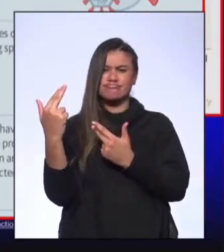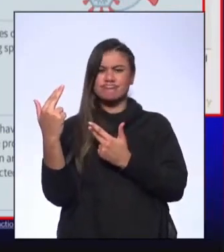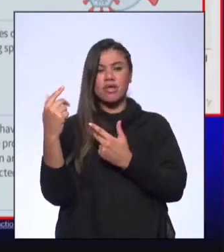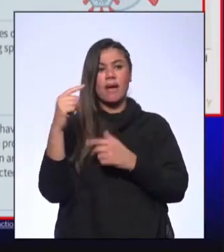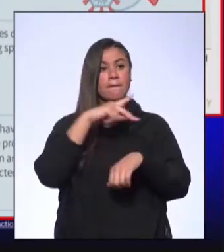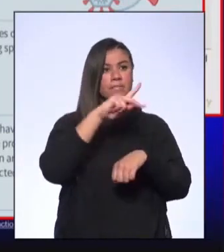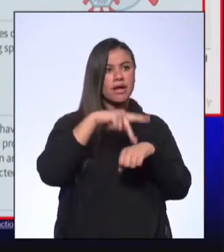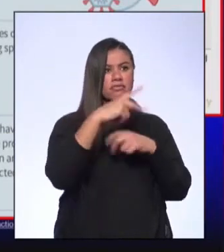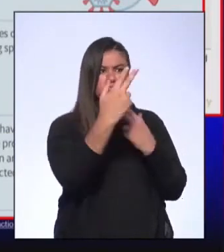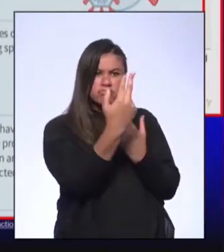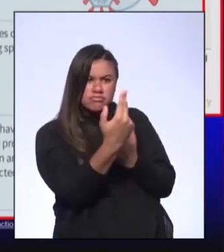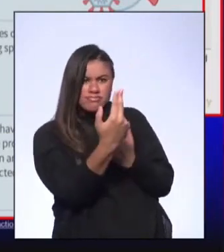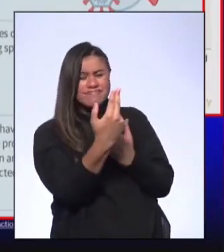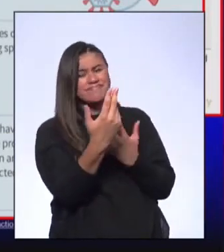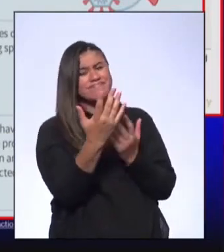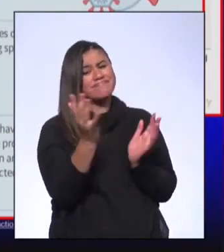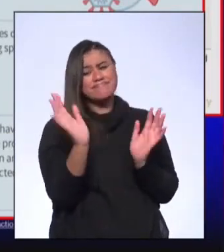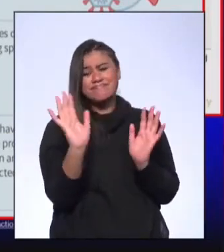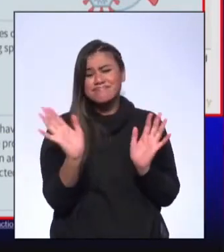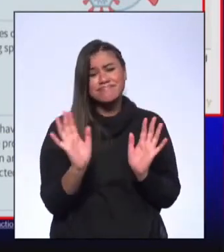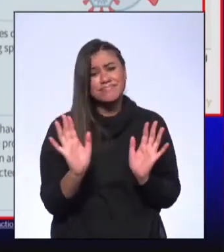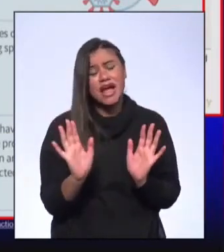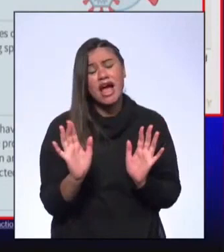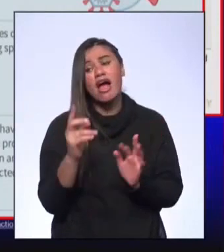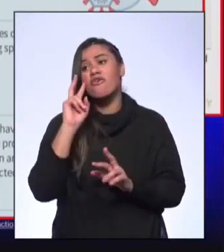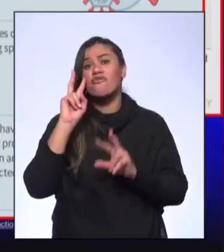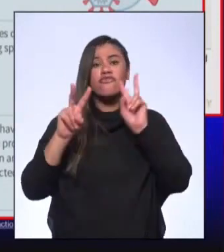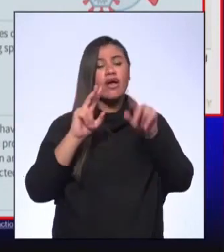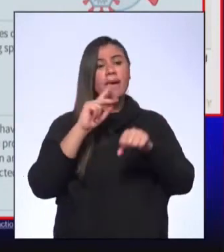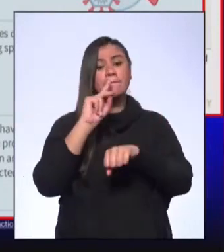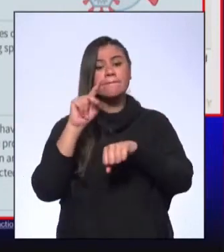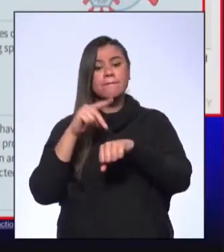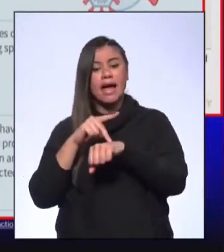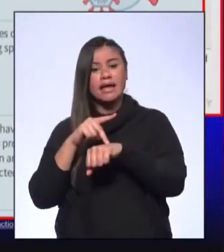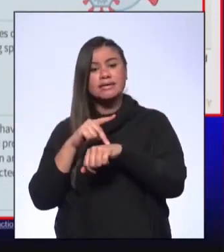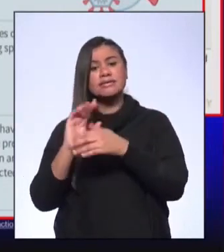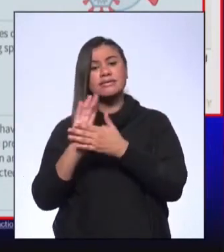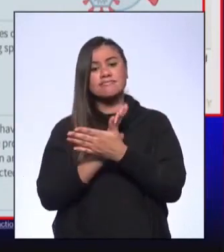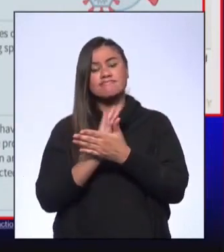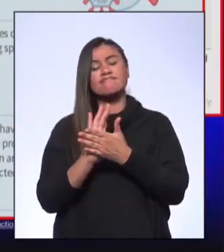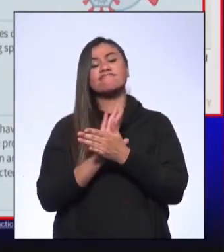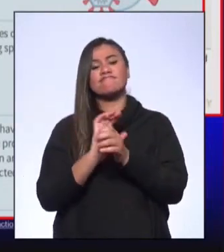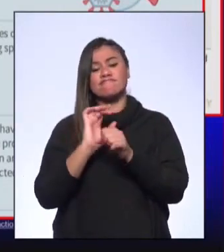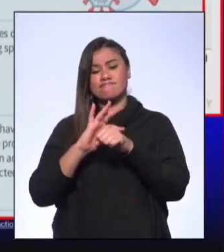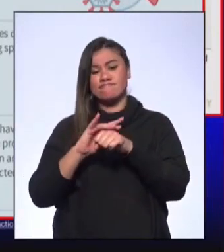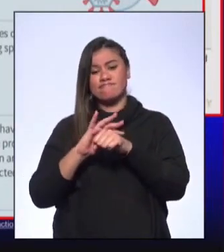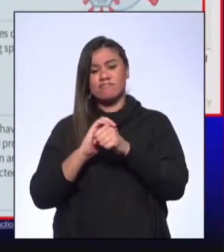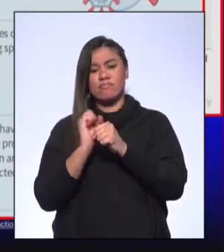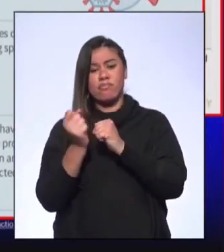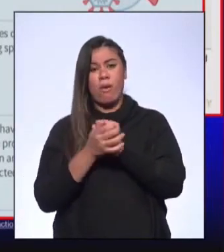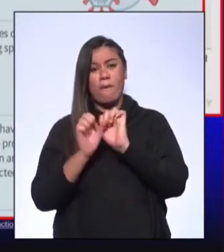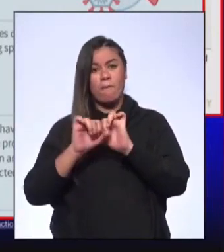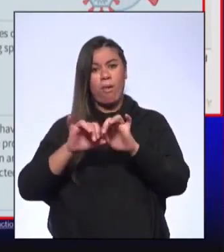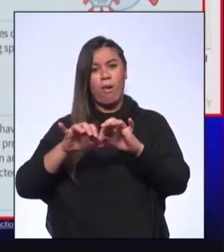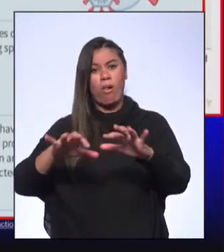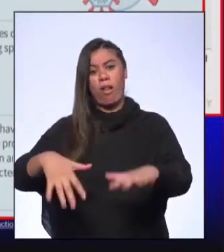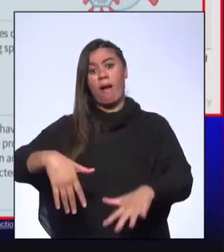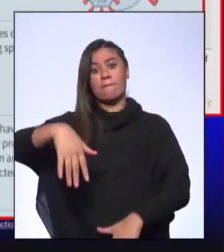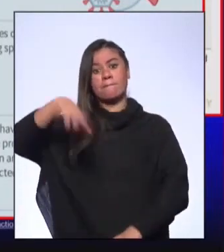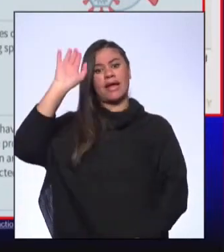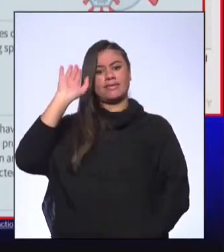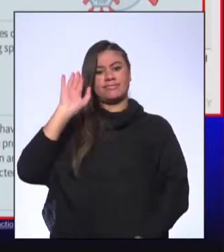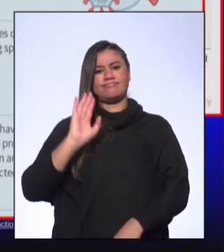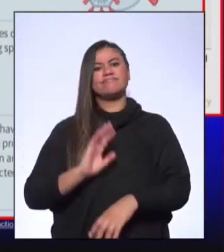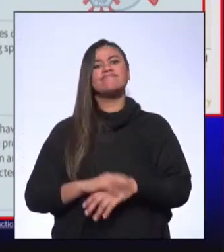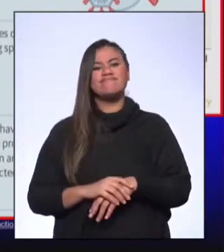está vendo em várias localidades onde a doença está em ascensão exponencial. Então, é importante